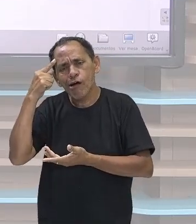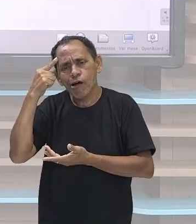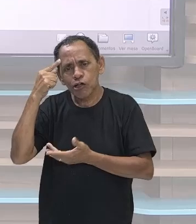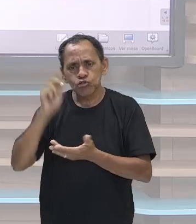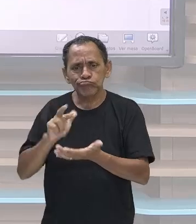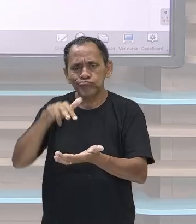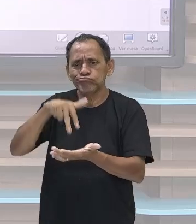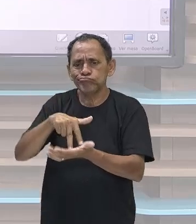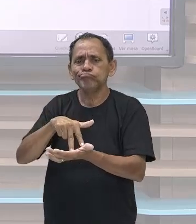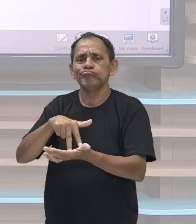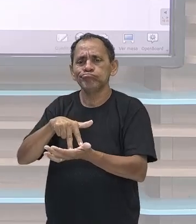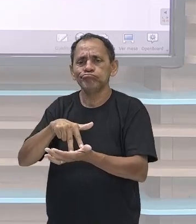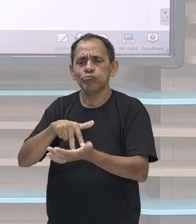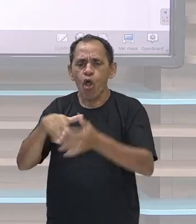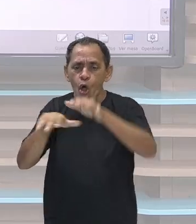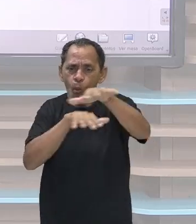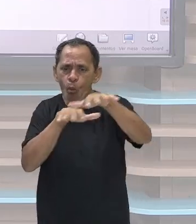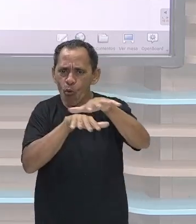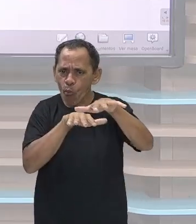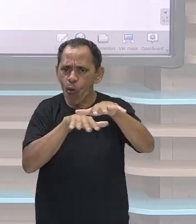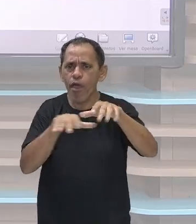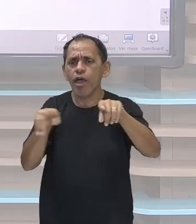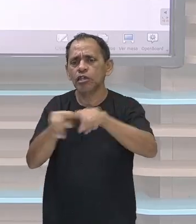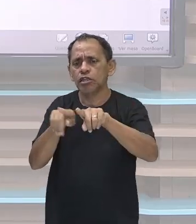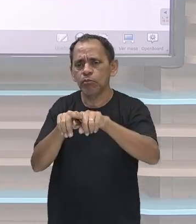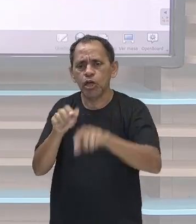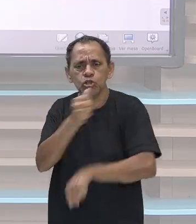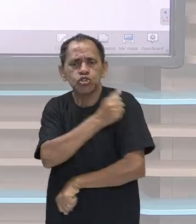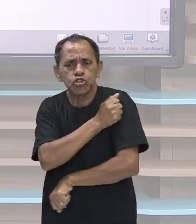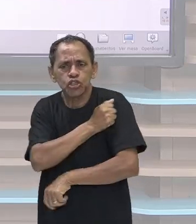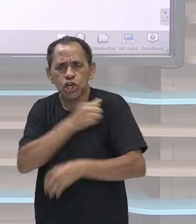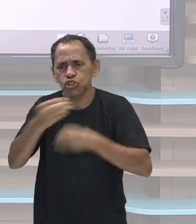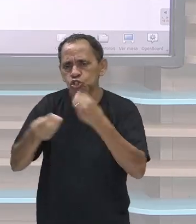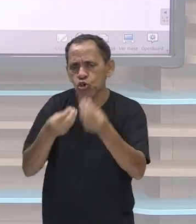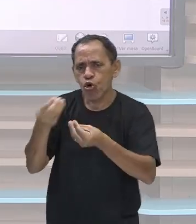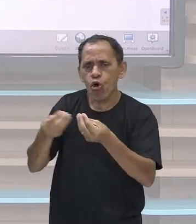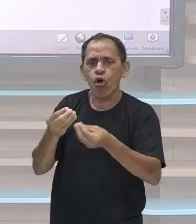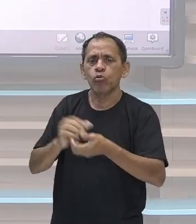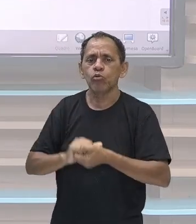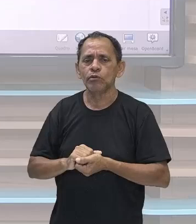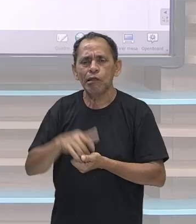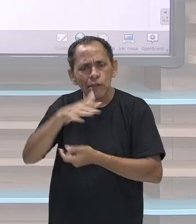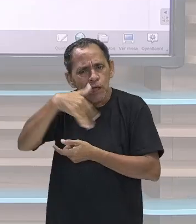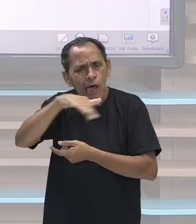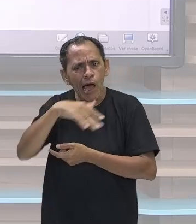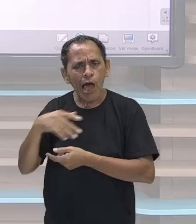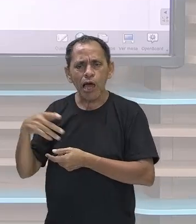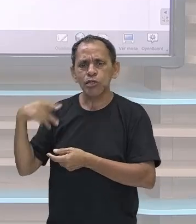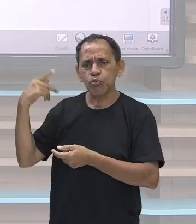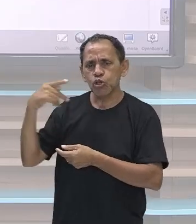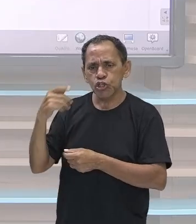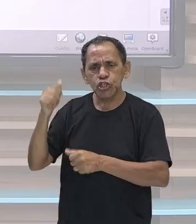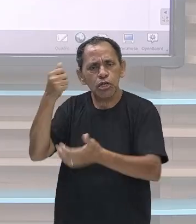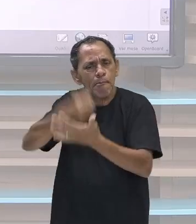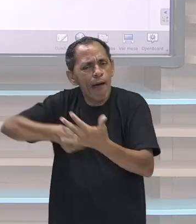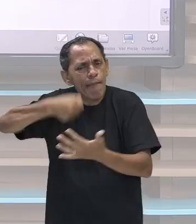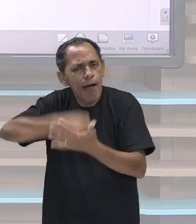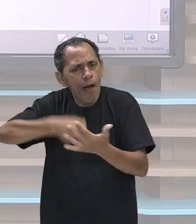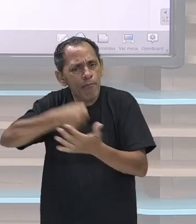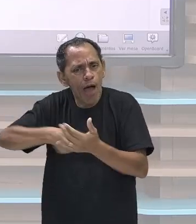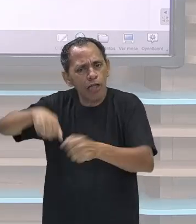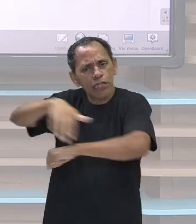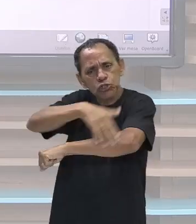naqueles movimentos, né? Dos estudantes, pelas lutas, pelas ruas, quem nunca viu, né?